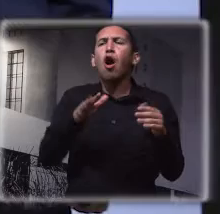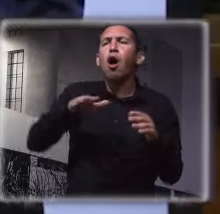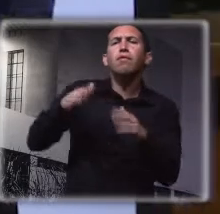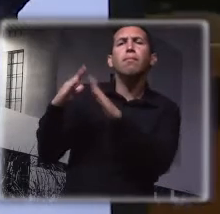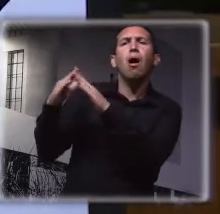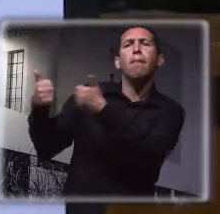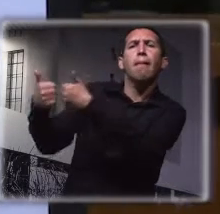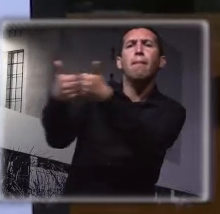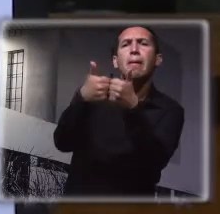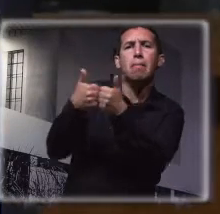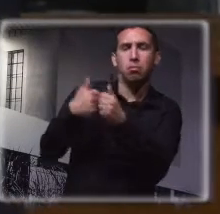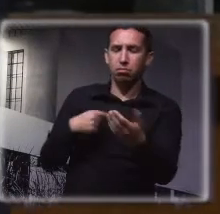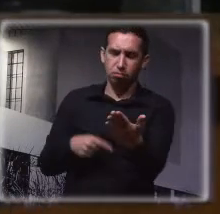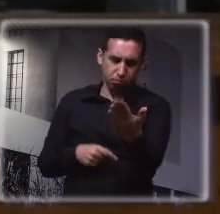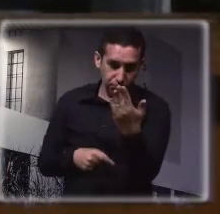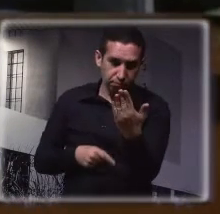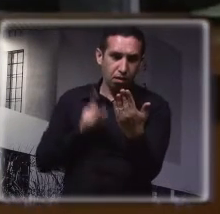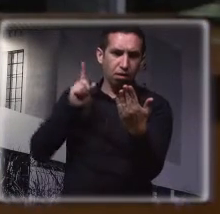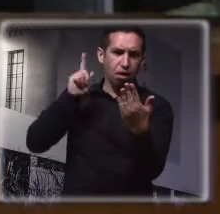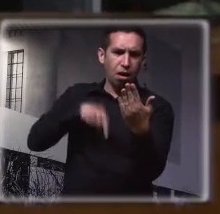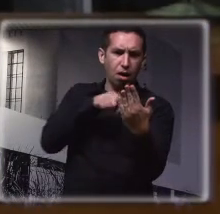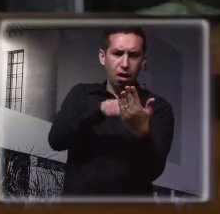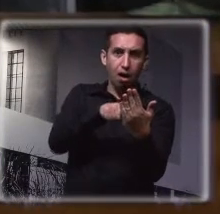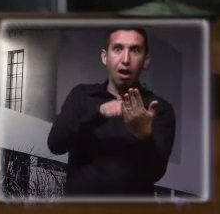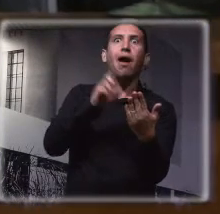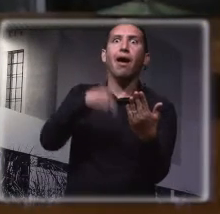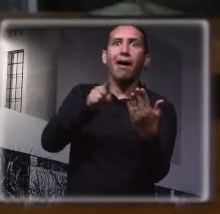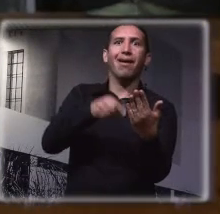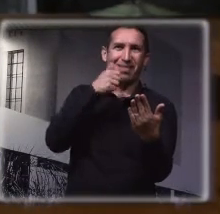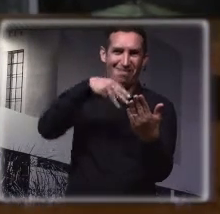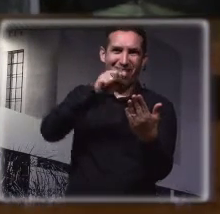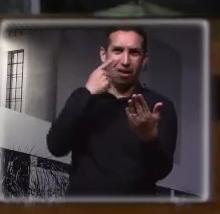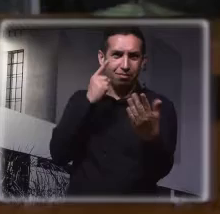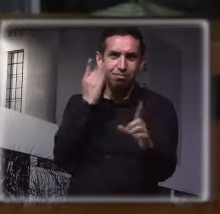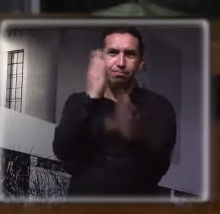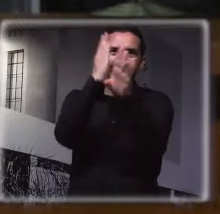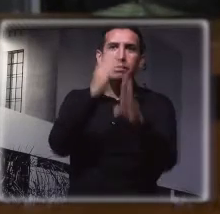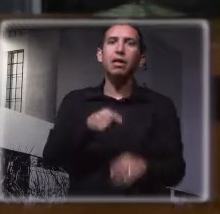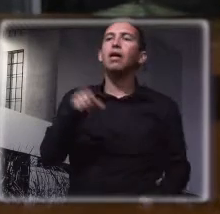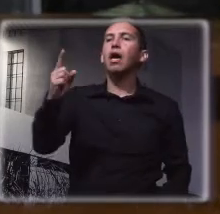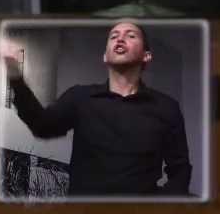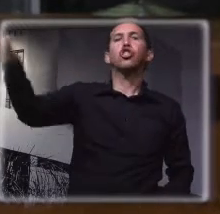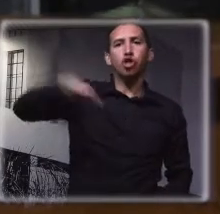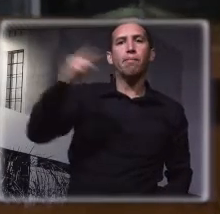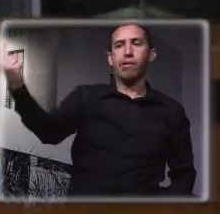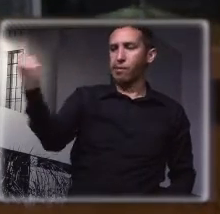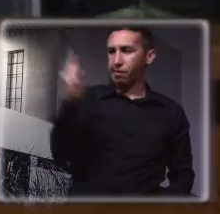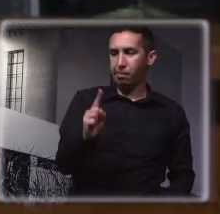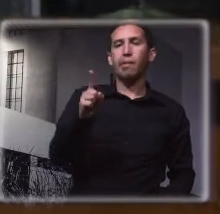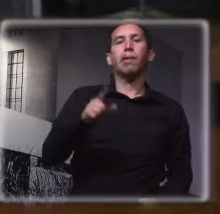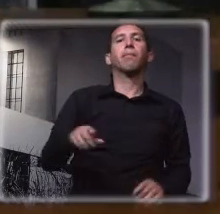região. Então, o João, ele é identificado e ele é chamado a responder um processo